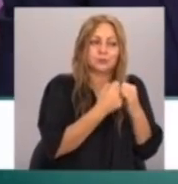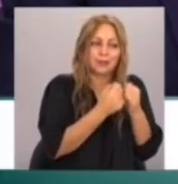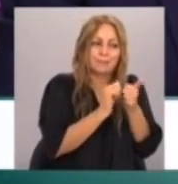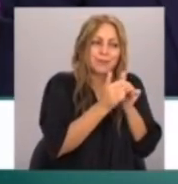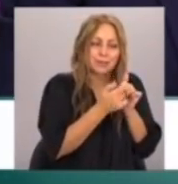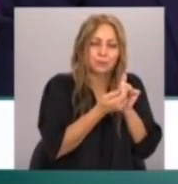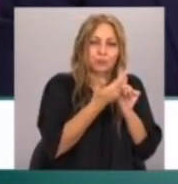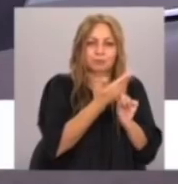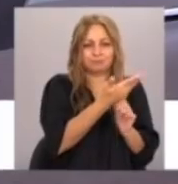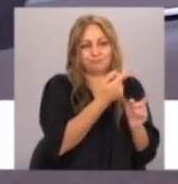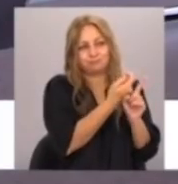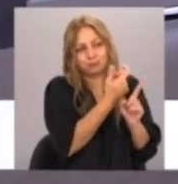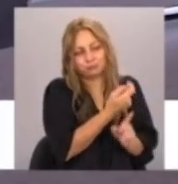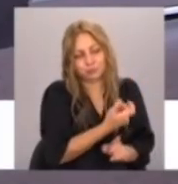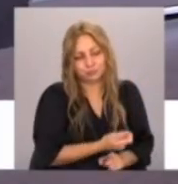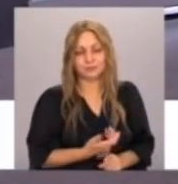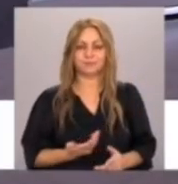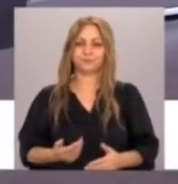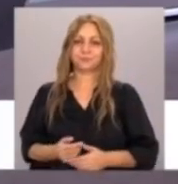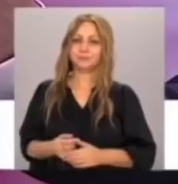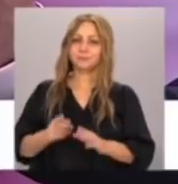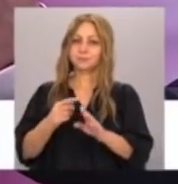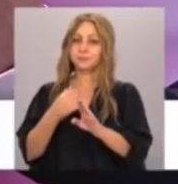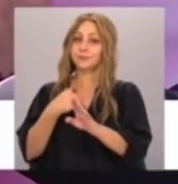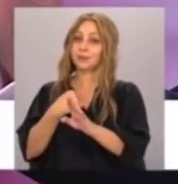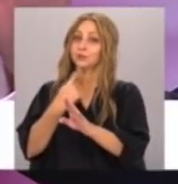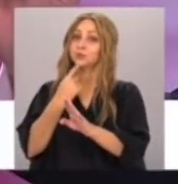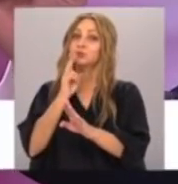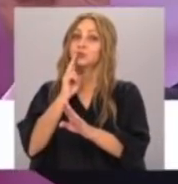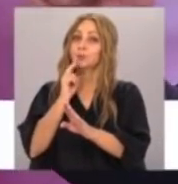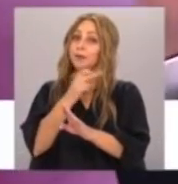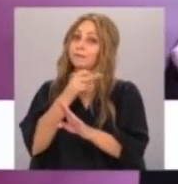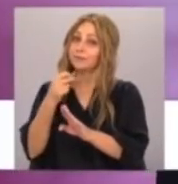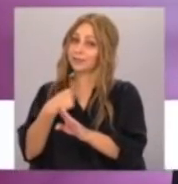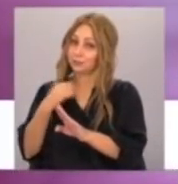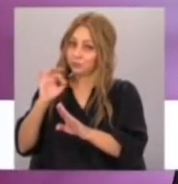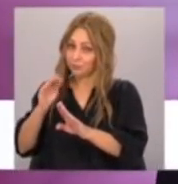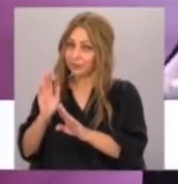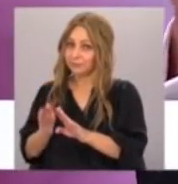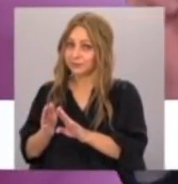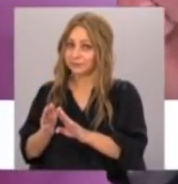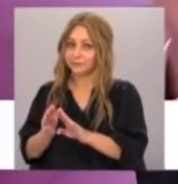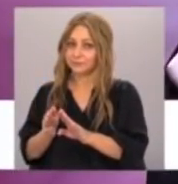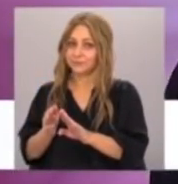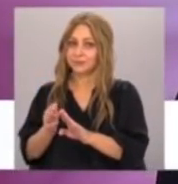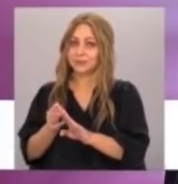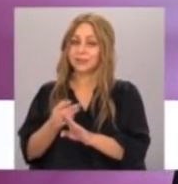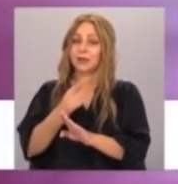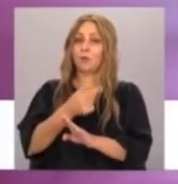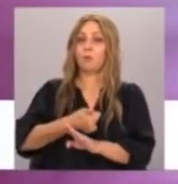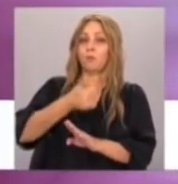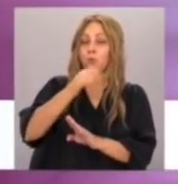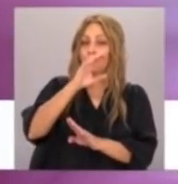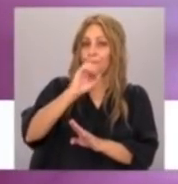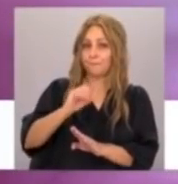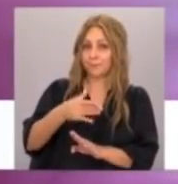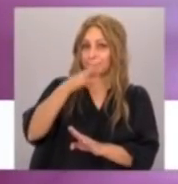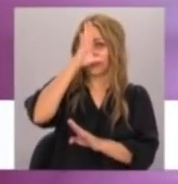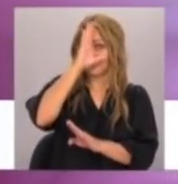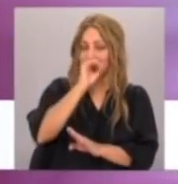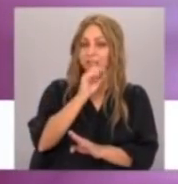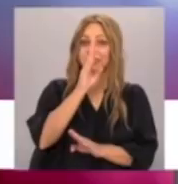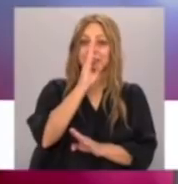primeiro-ministro no debate com vocês conexões itens esta frase Então vai passar fazer acrescentar então o primeiro nisto se o